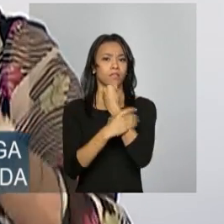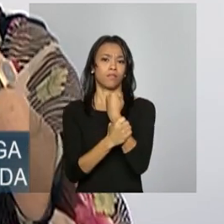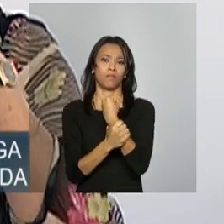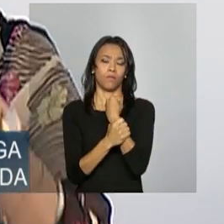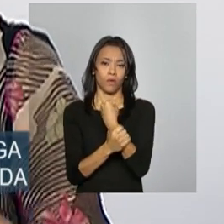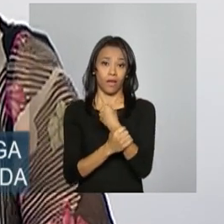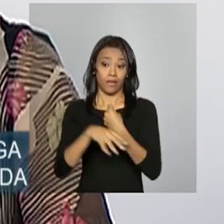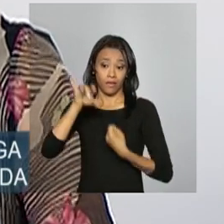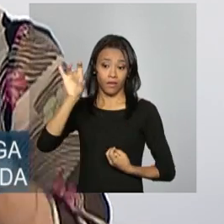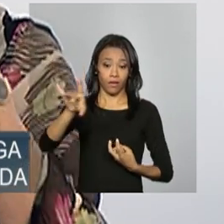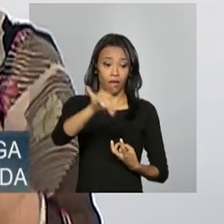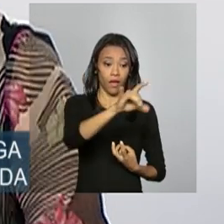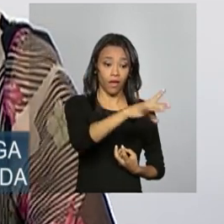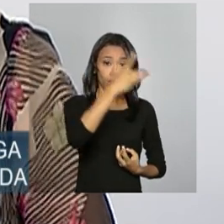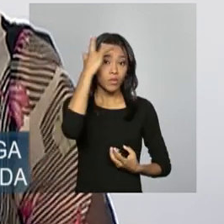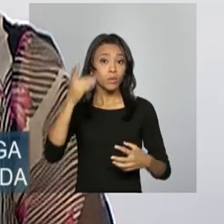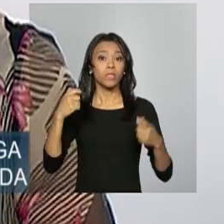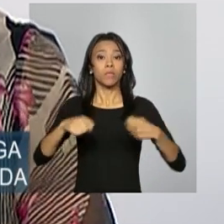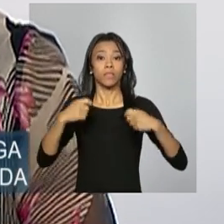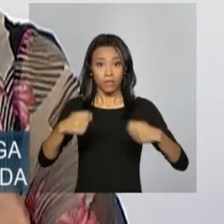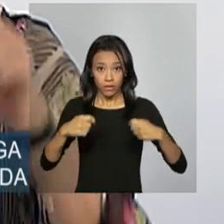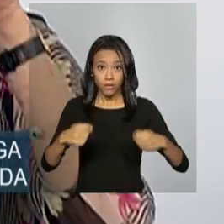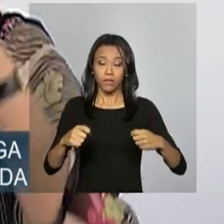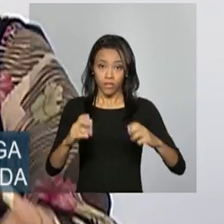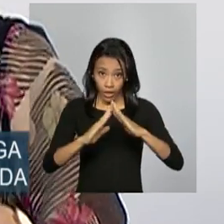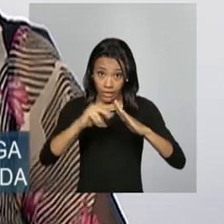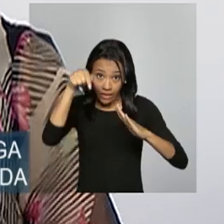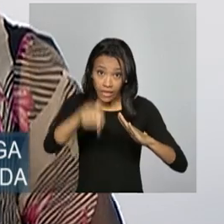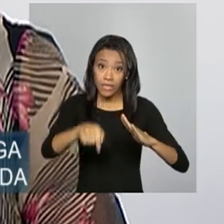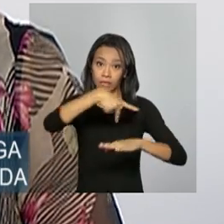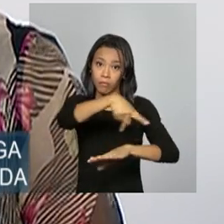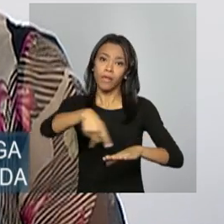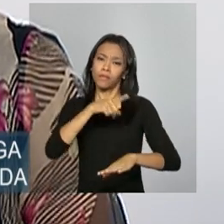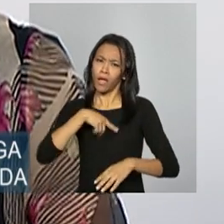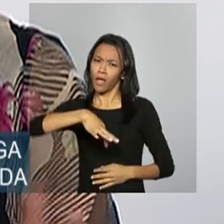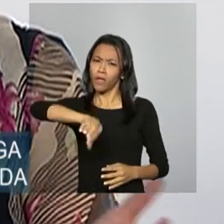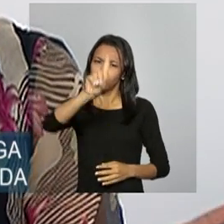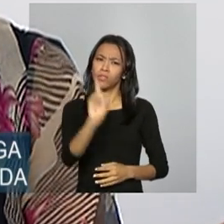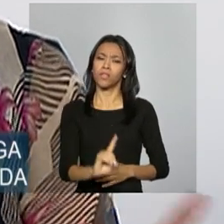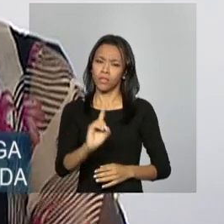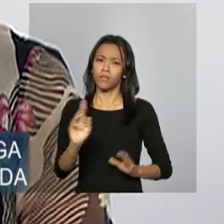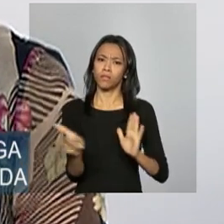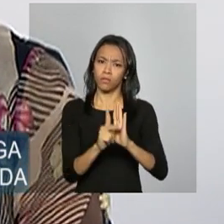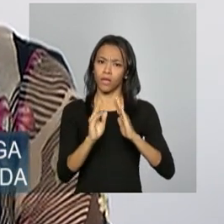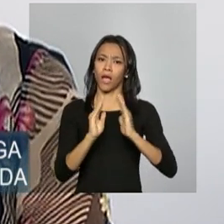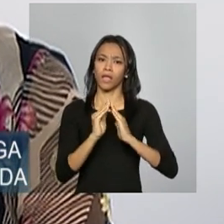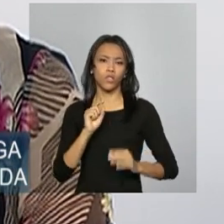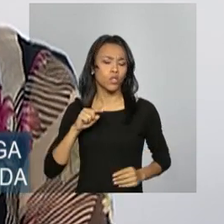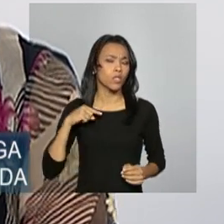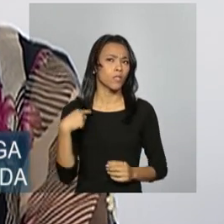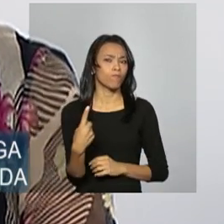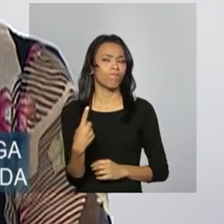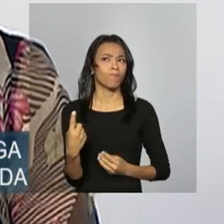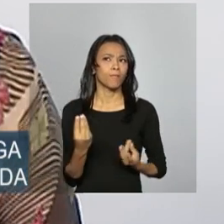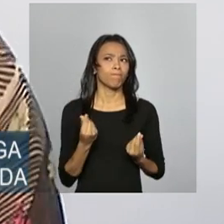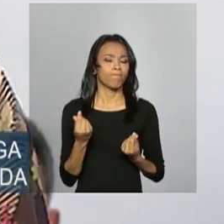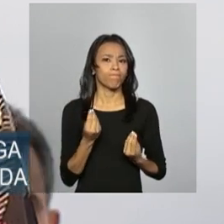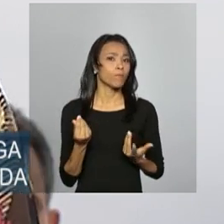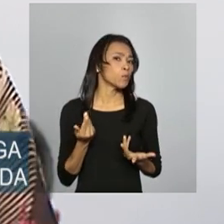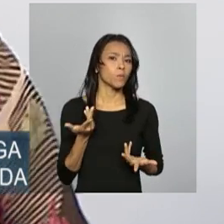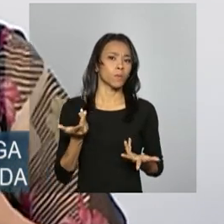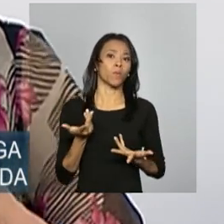cada pessoa que precisa nesse país tem direito à sua casa própria. Só tem um jeito de assegurar.